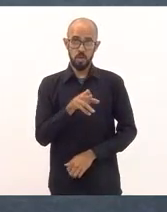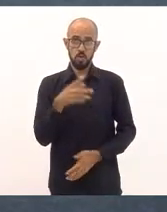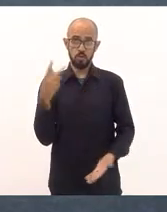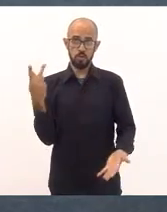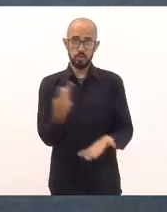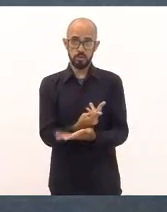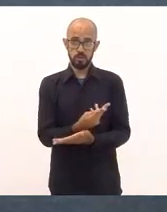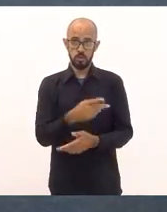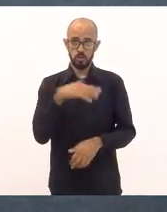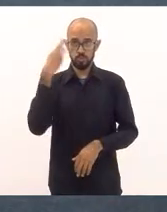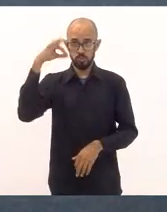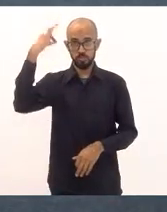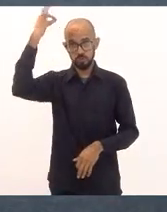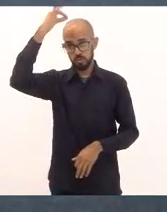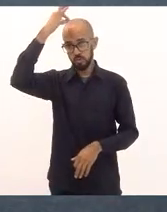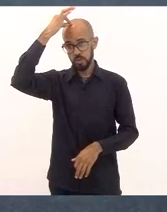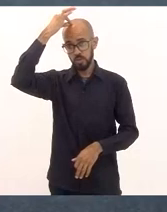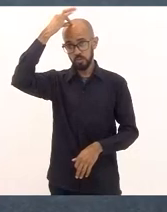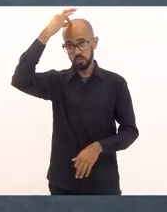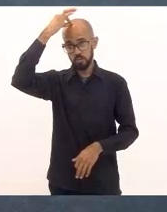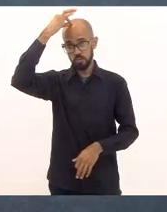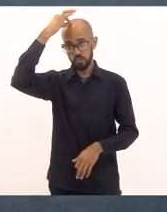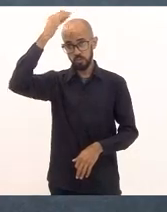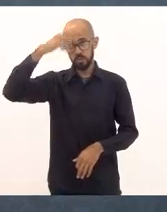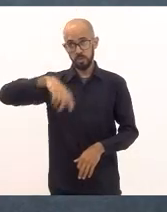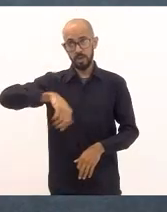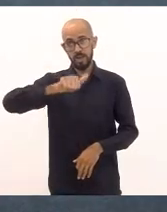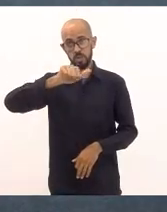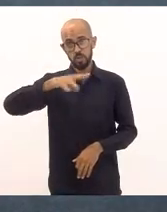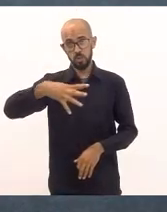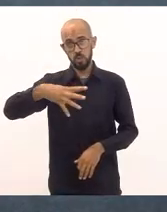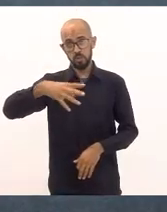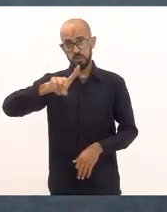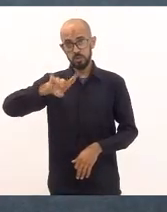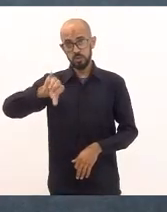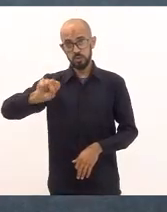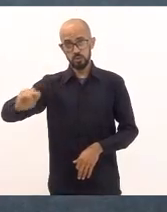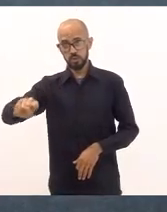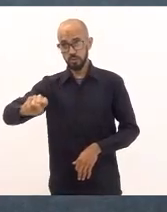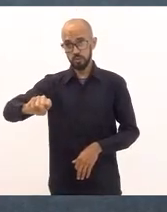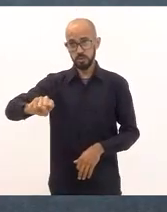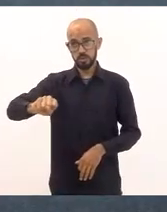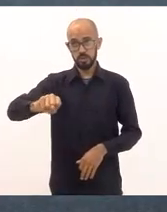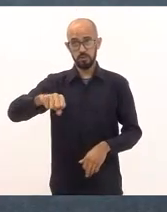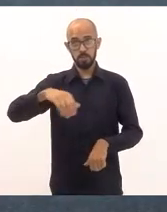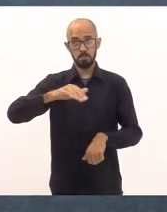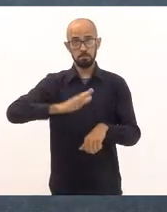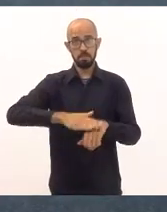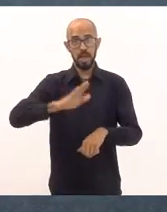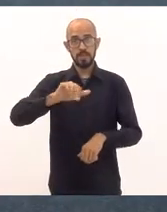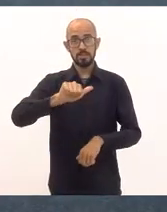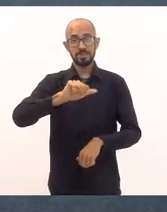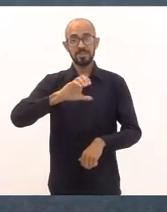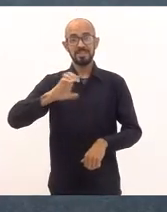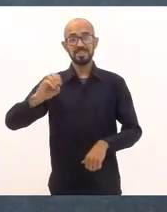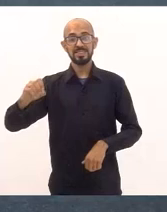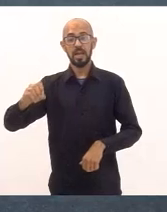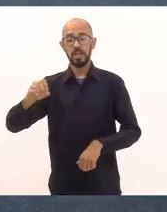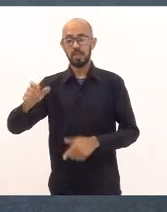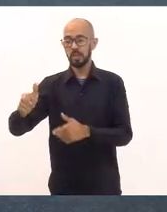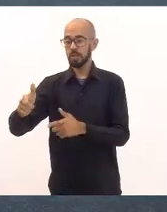no Espírito Santo, tivemos lá em 14 dias mais de 100 homicídios. 100